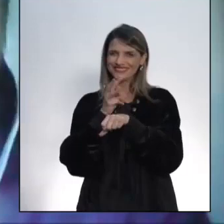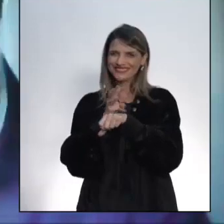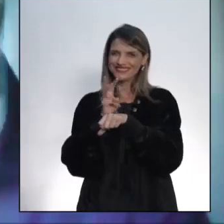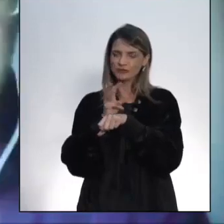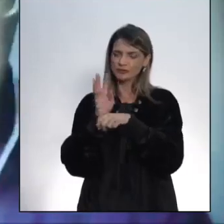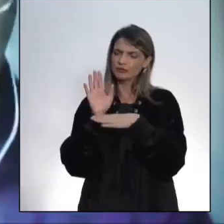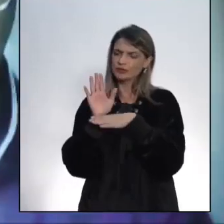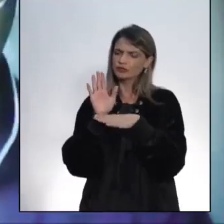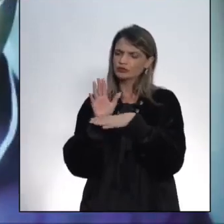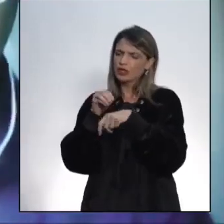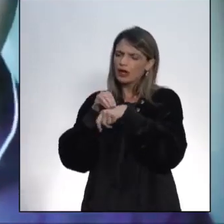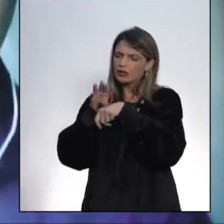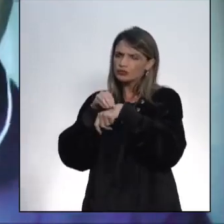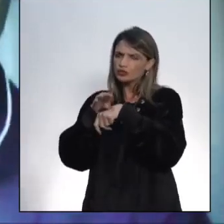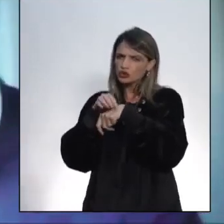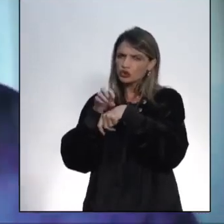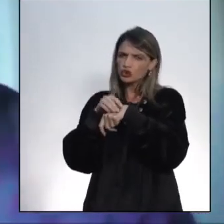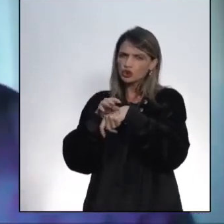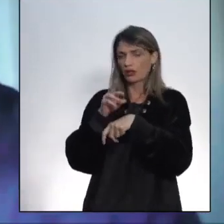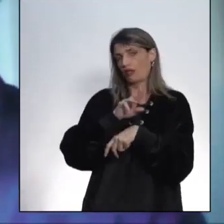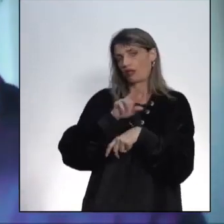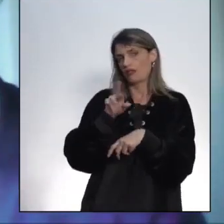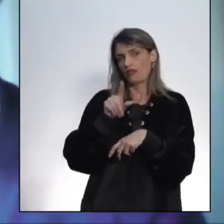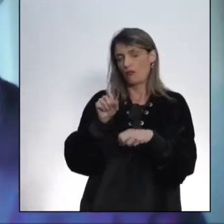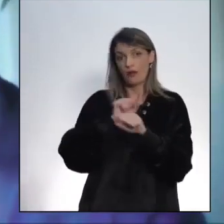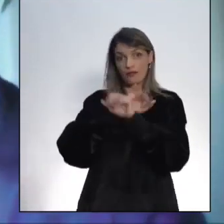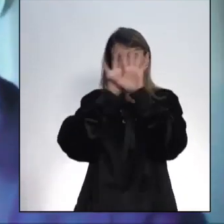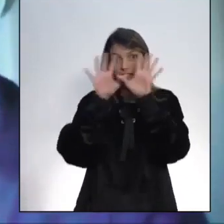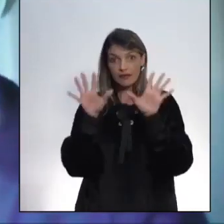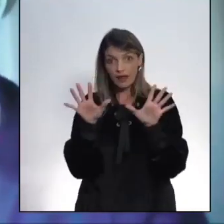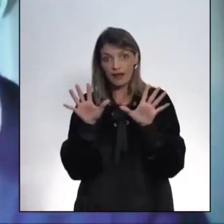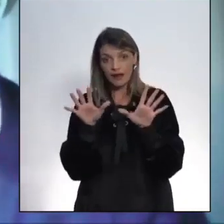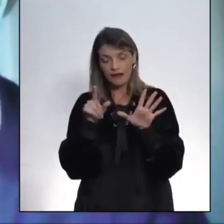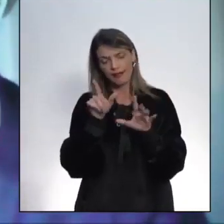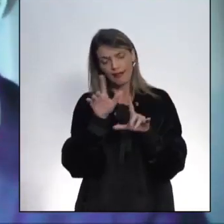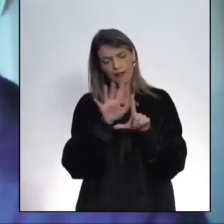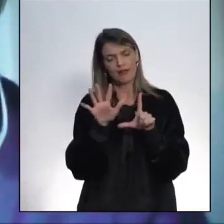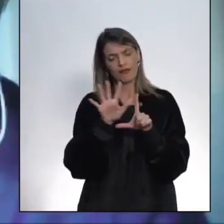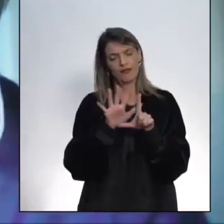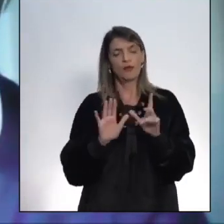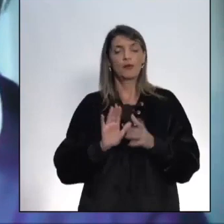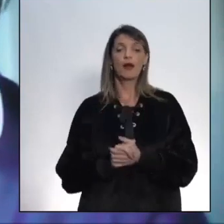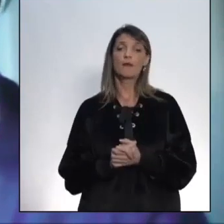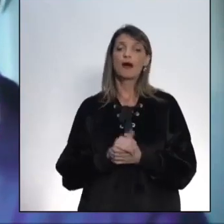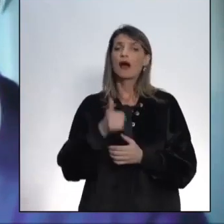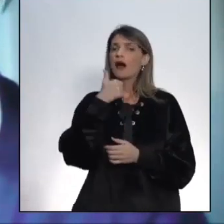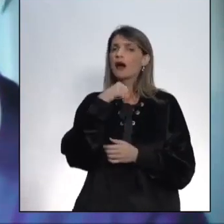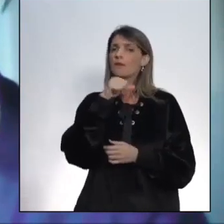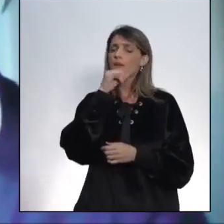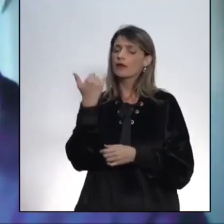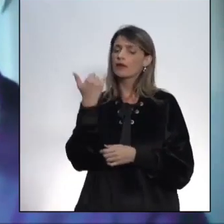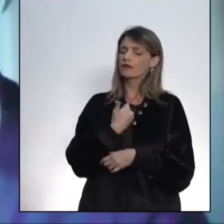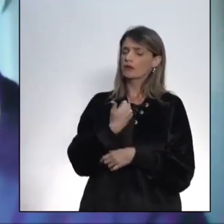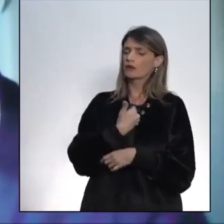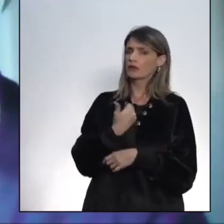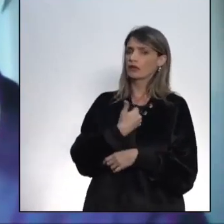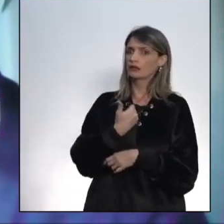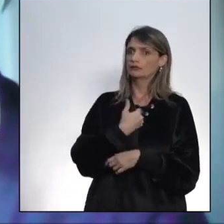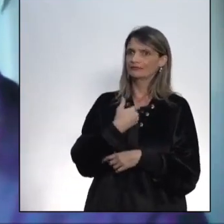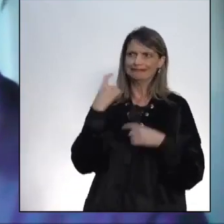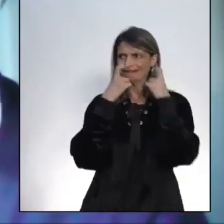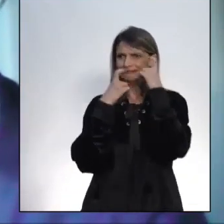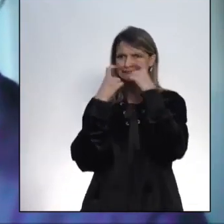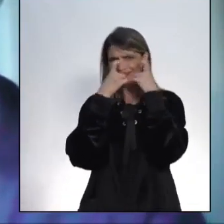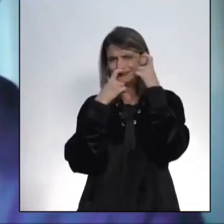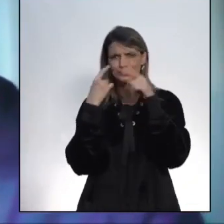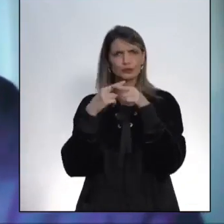que não ficam claras lá na plataforma. Uma mãe de manhã desesperada, porque o